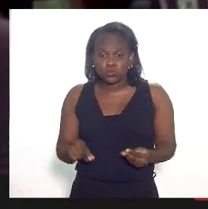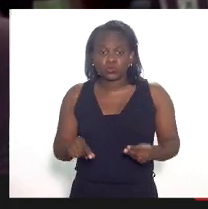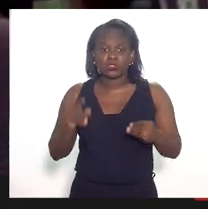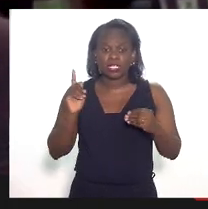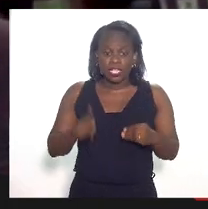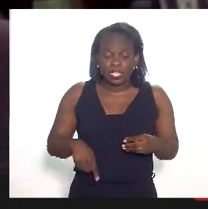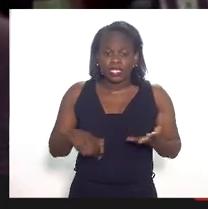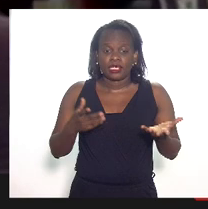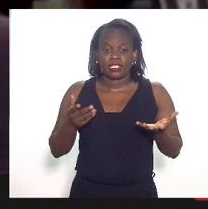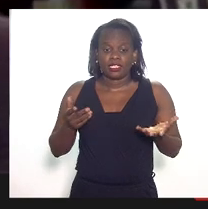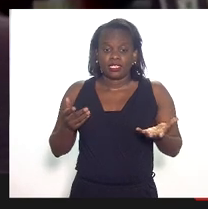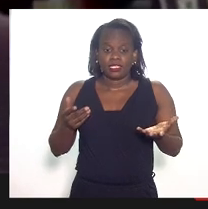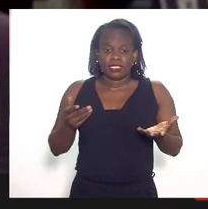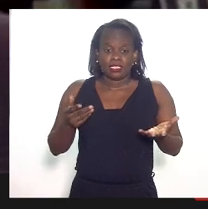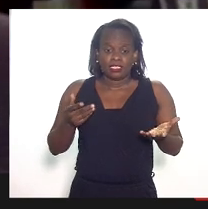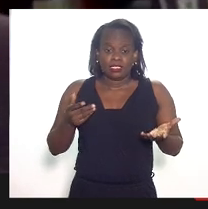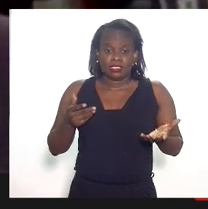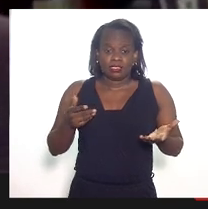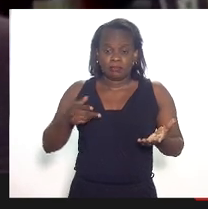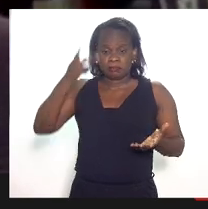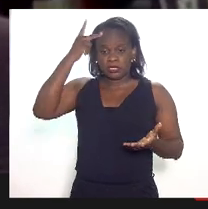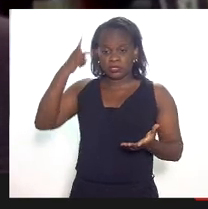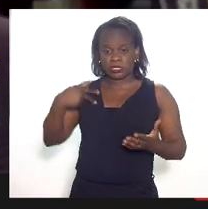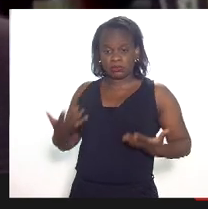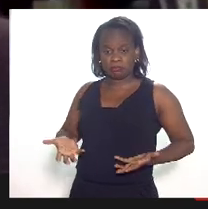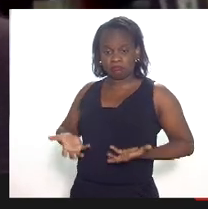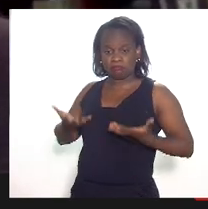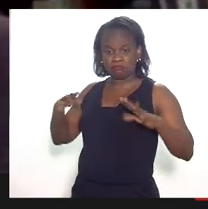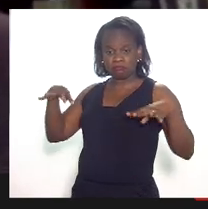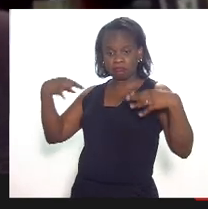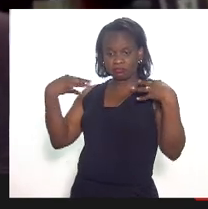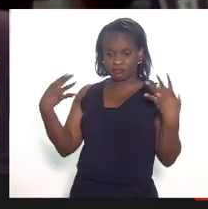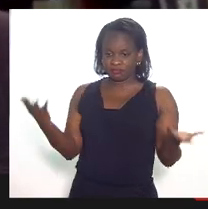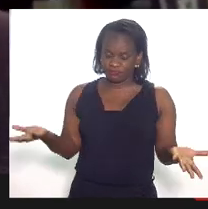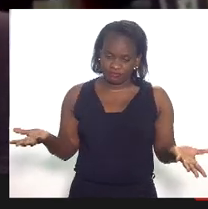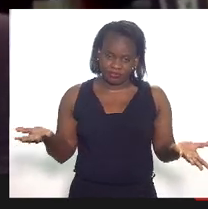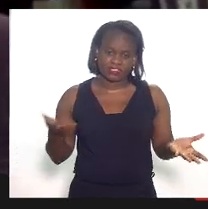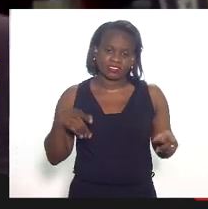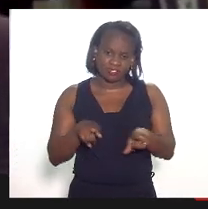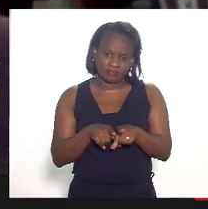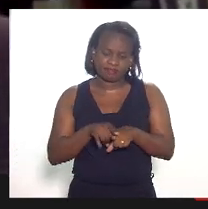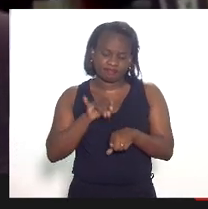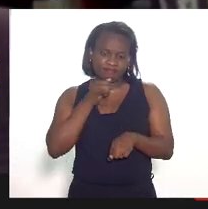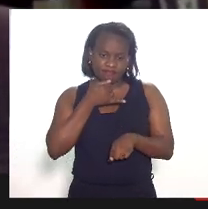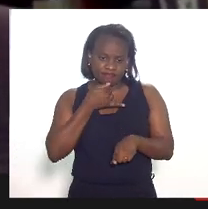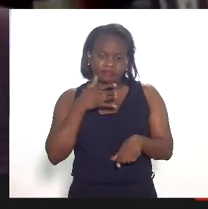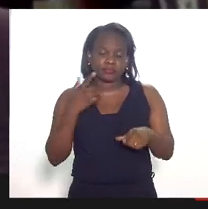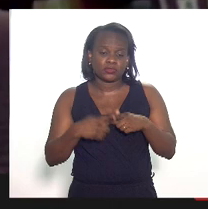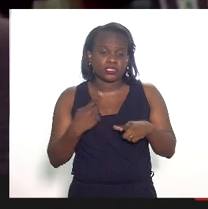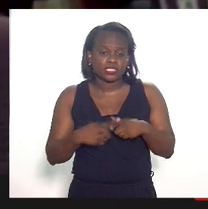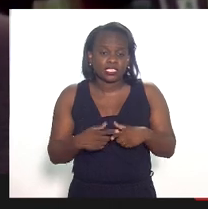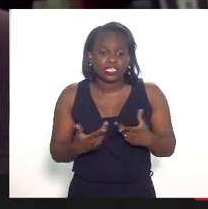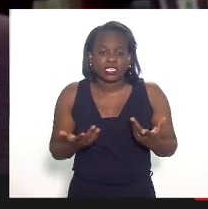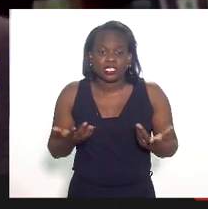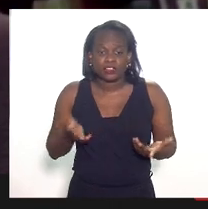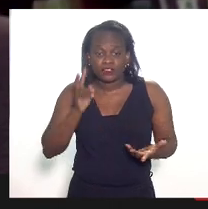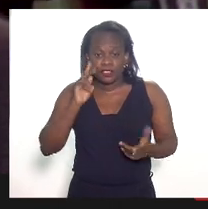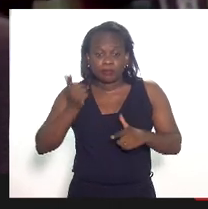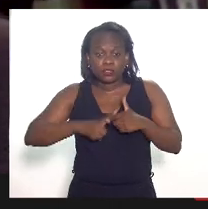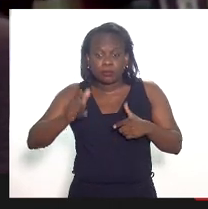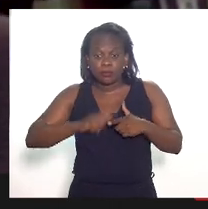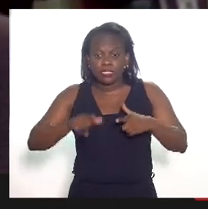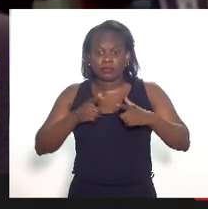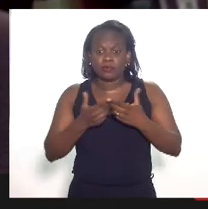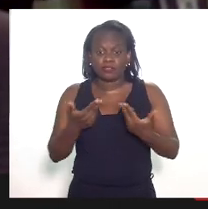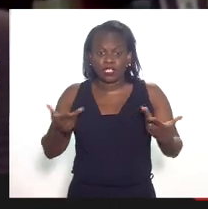fonte, inclusive, de promoção pessoal e vai por aí fora. Lamento também profundamente, porque um dos maiores problemas que nós estamos vivendo hoje em